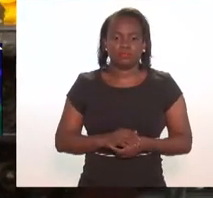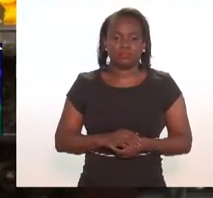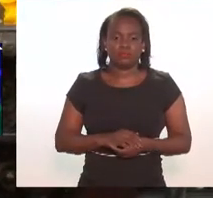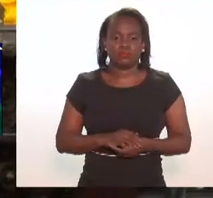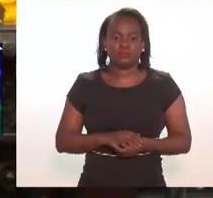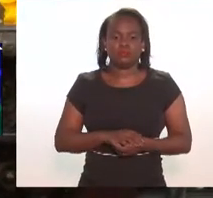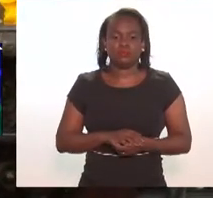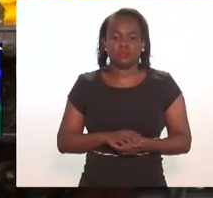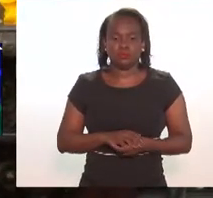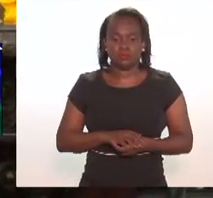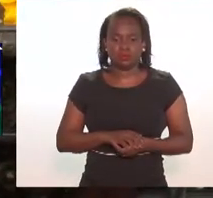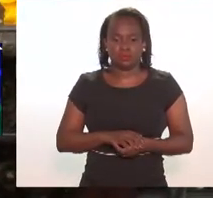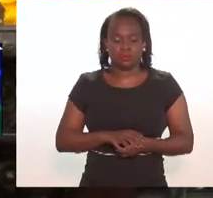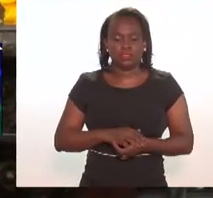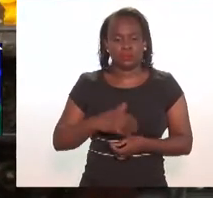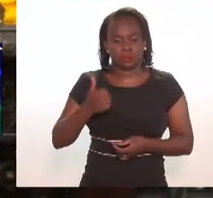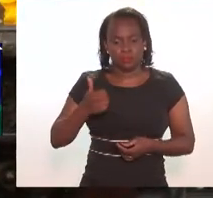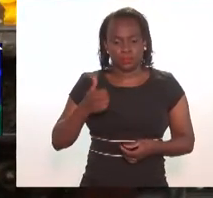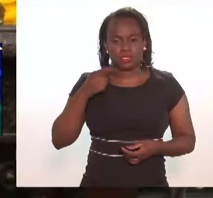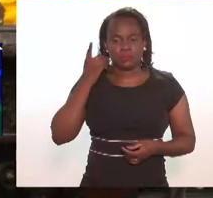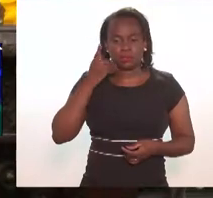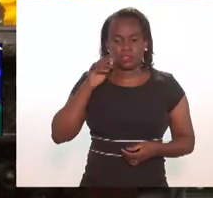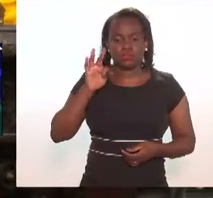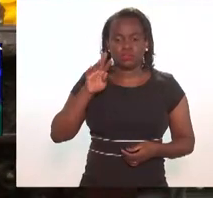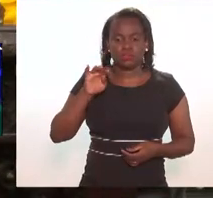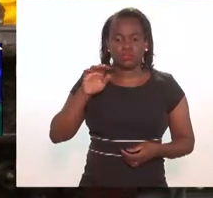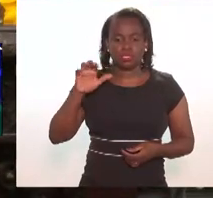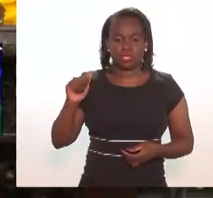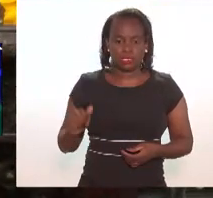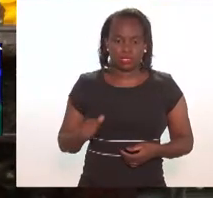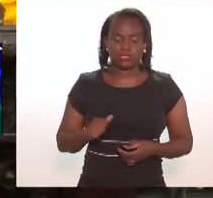Então, declaração de voto tem precedência, deputado Tutuca,